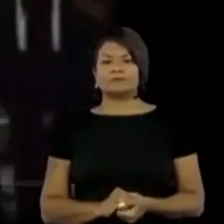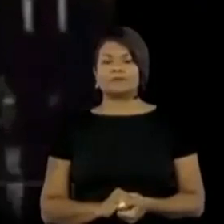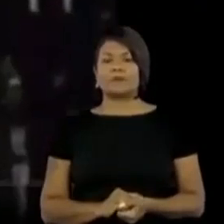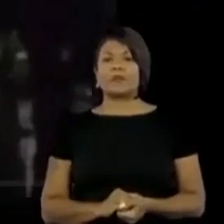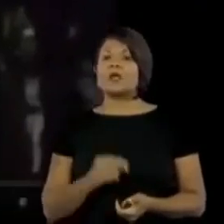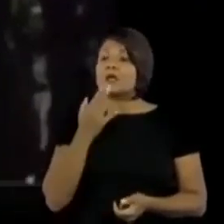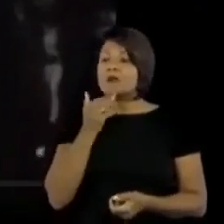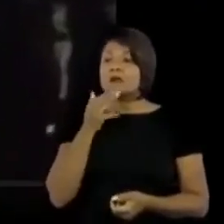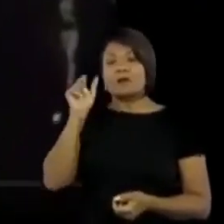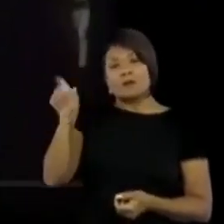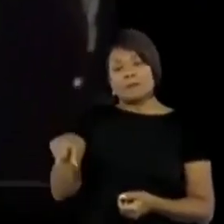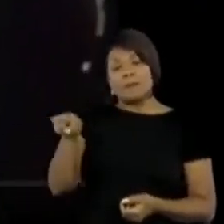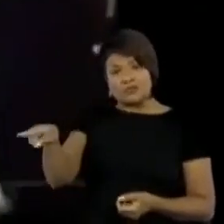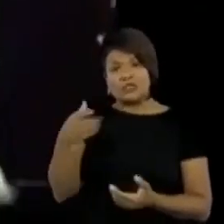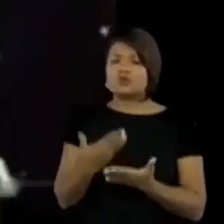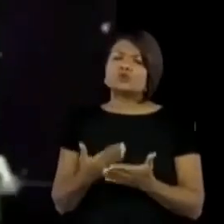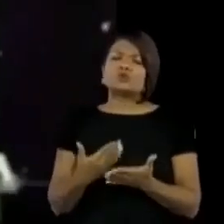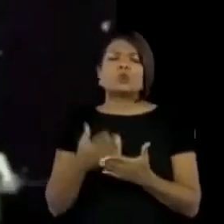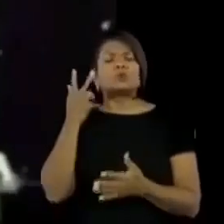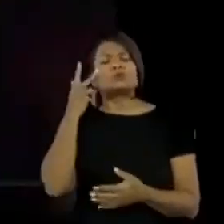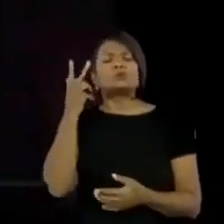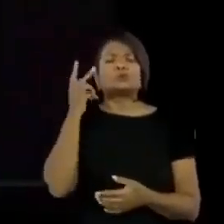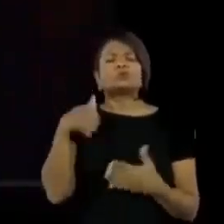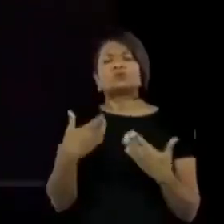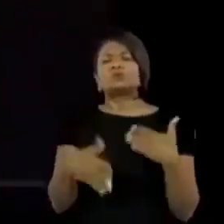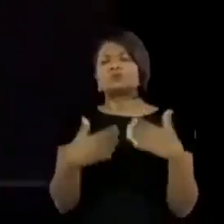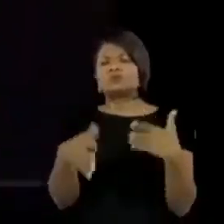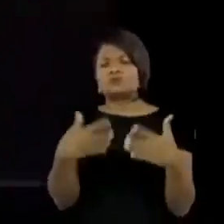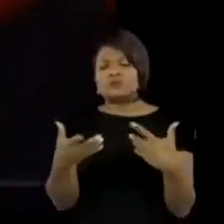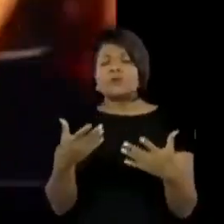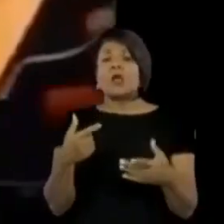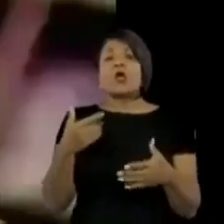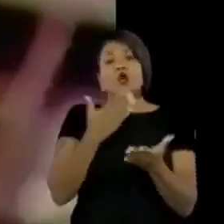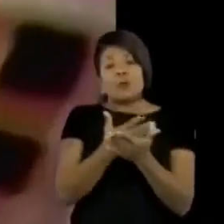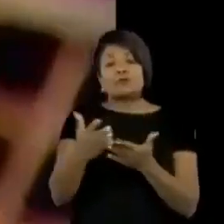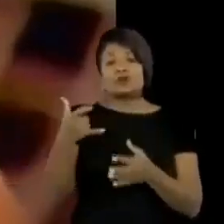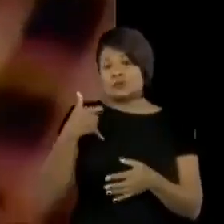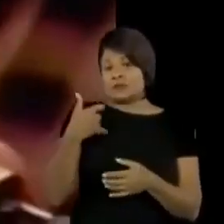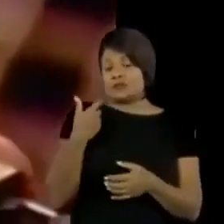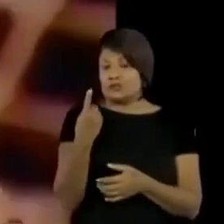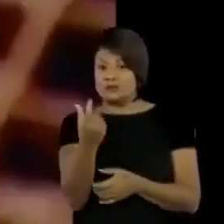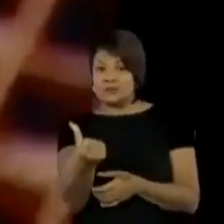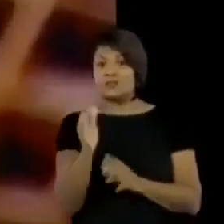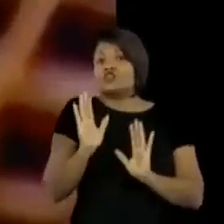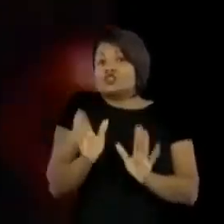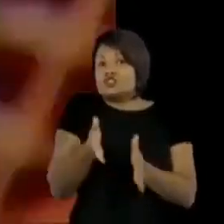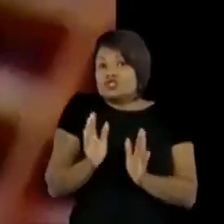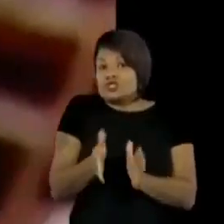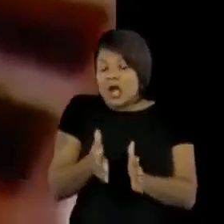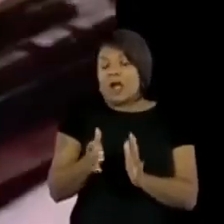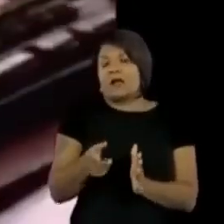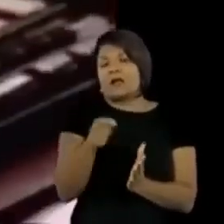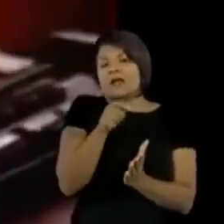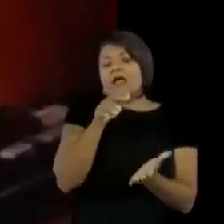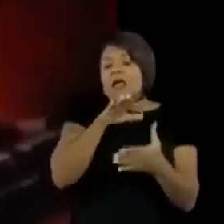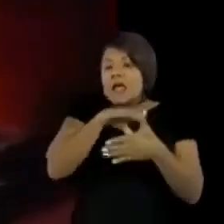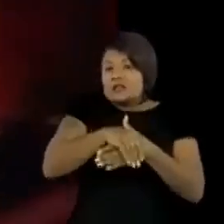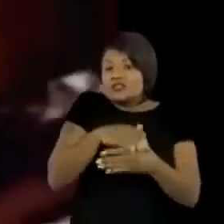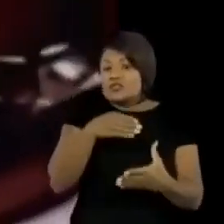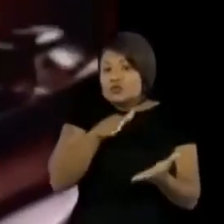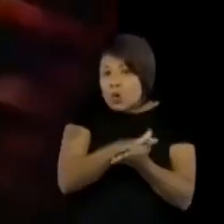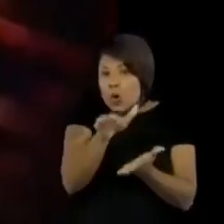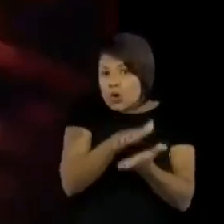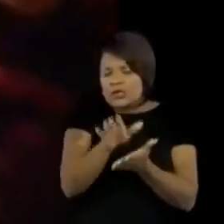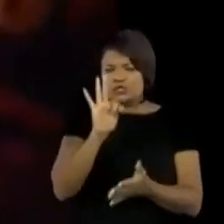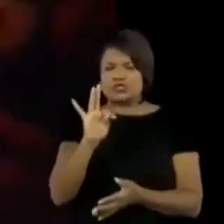Machado não fez estudos regulares e começou a trabalhar cedo. Aos 16 anos, era tipógrafo na editora de Paula Brito.